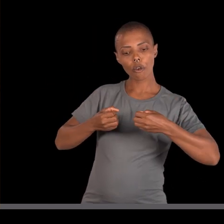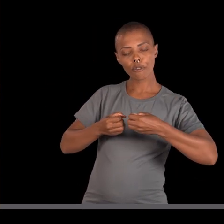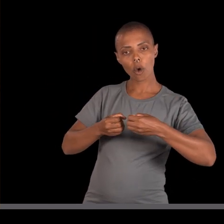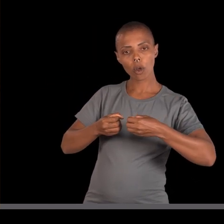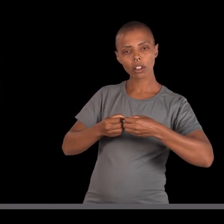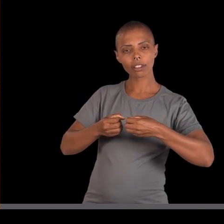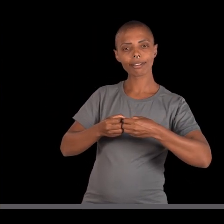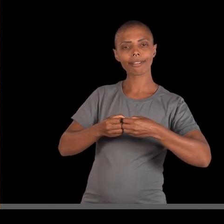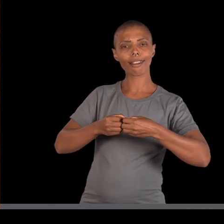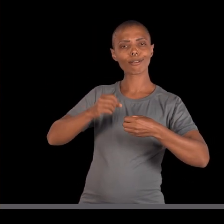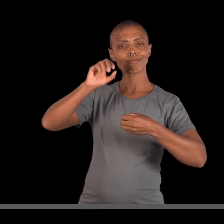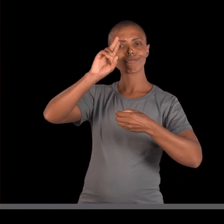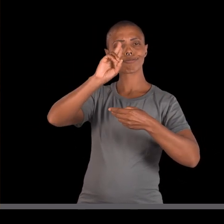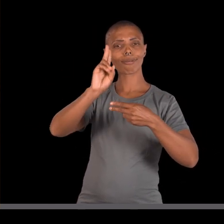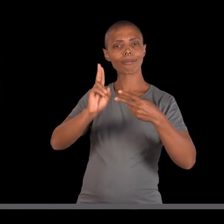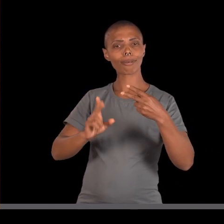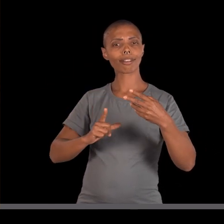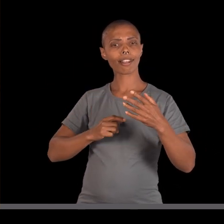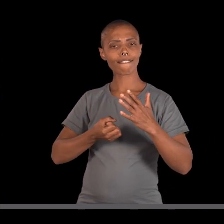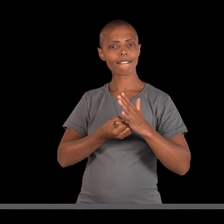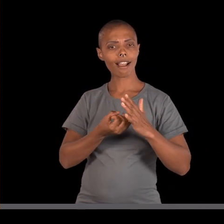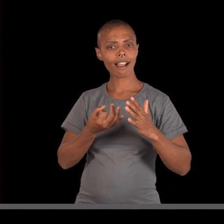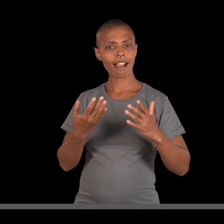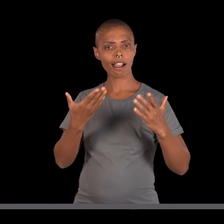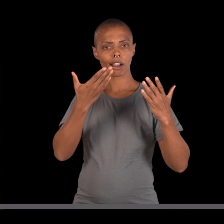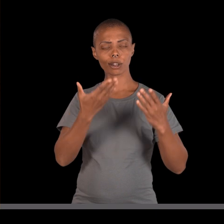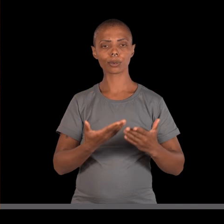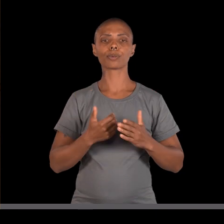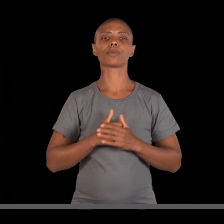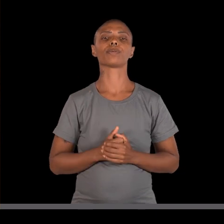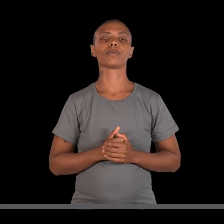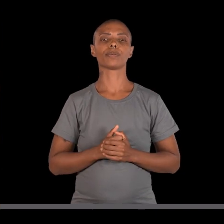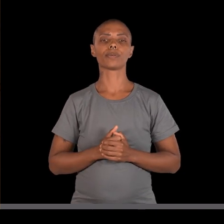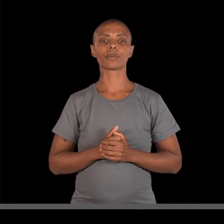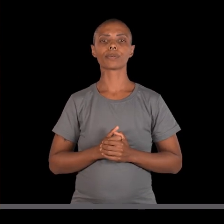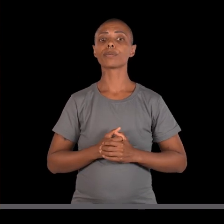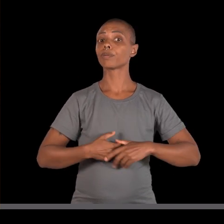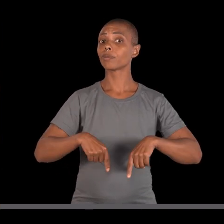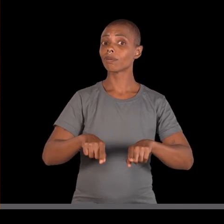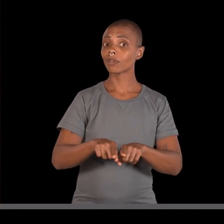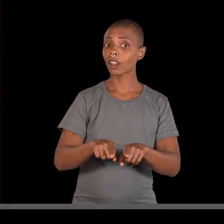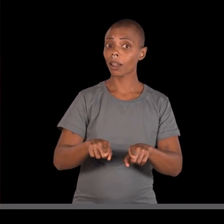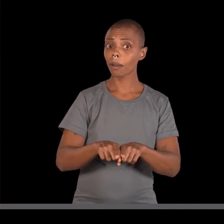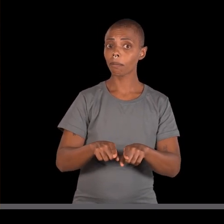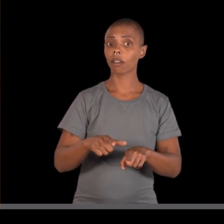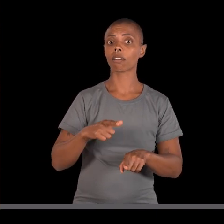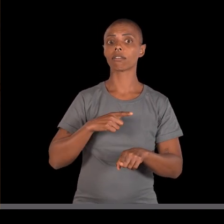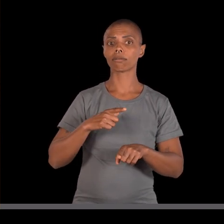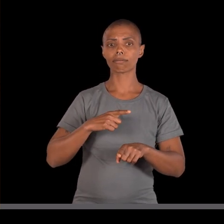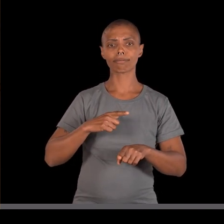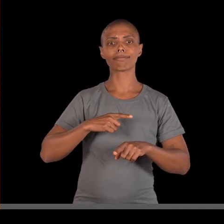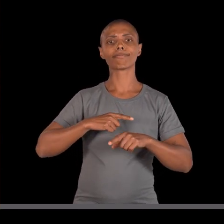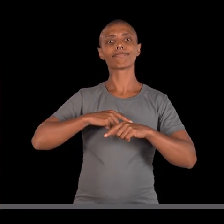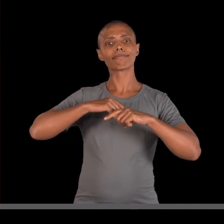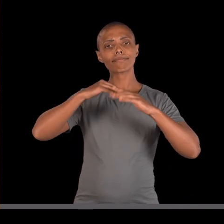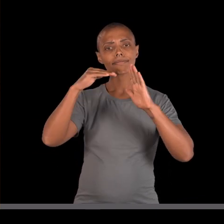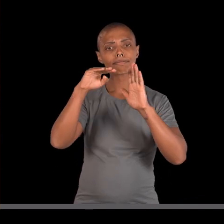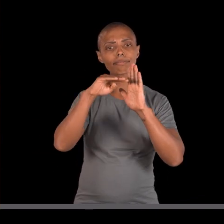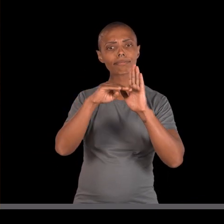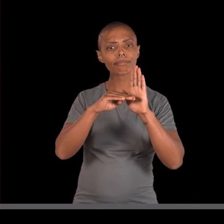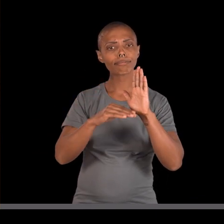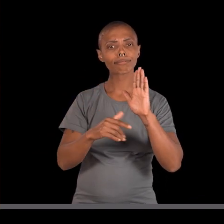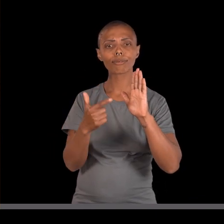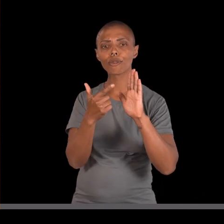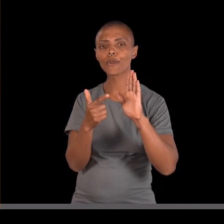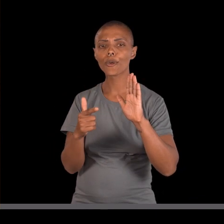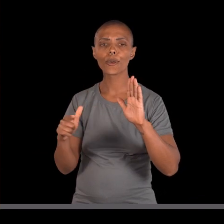como o Lago Erie, Huron, Ontário Superior e Michigan. Né? E você tem também o Grande Lago Salgado, o